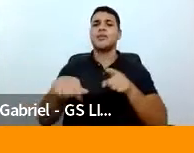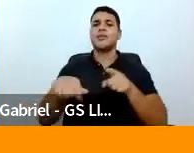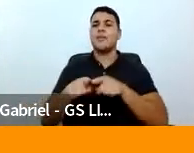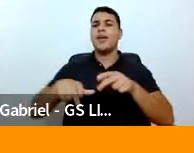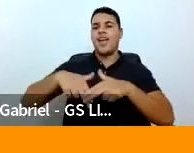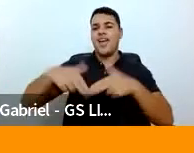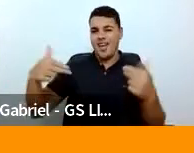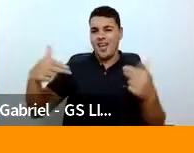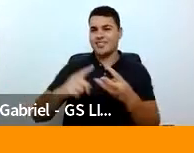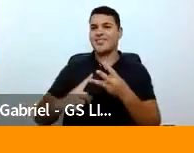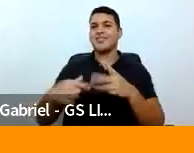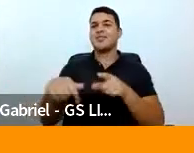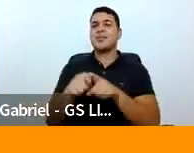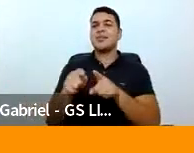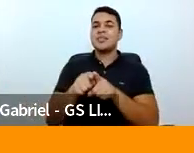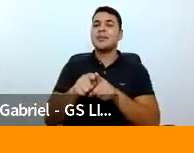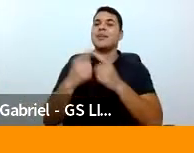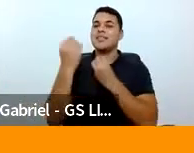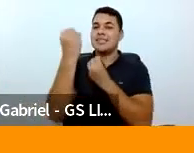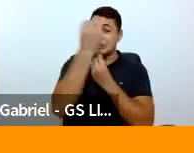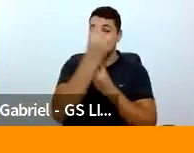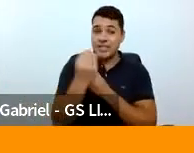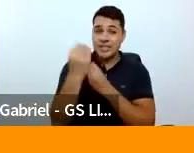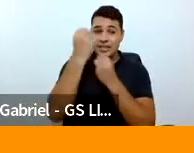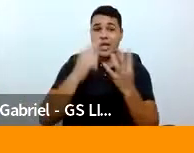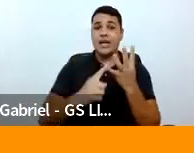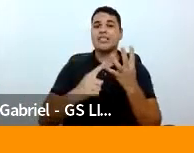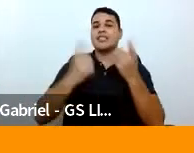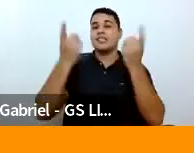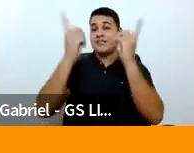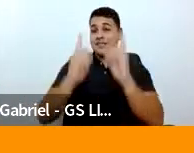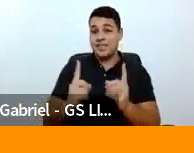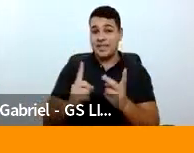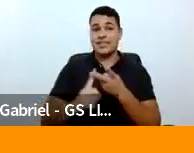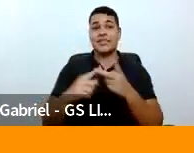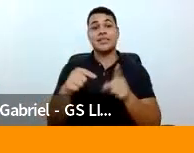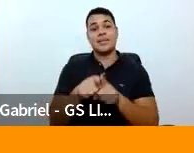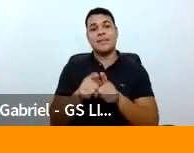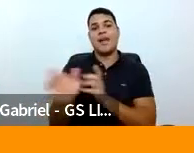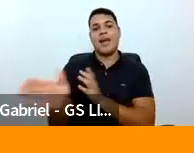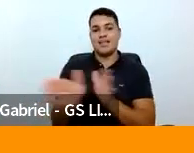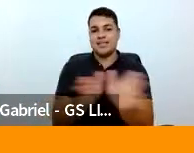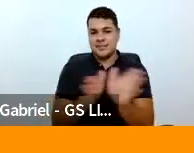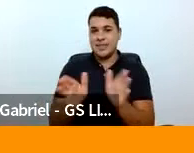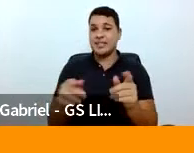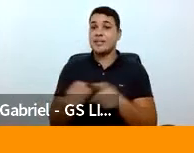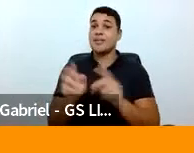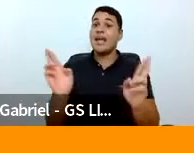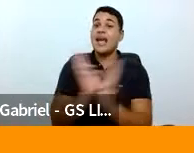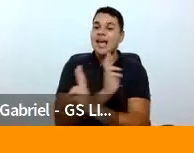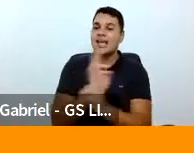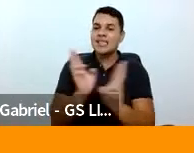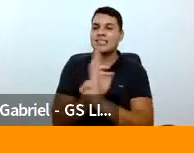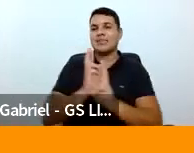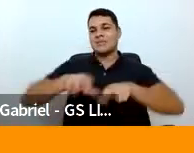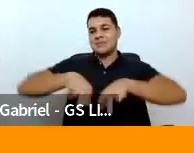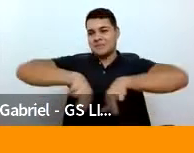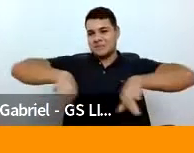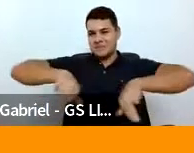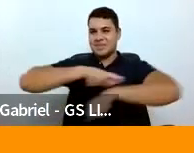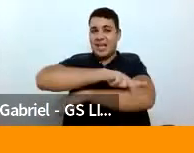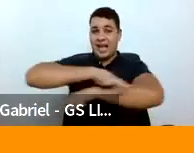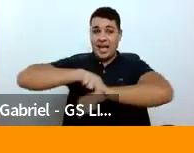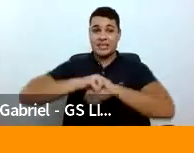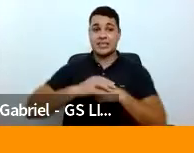assim como das funcionalidades, da deficiência e da acessibilidade, né? Para isso, a gente tem feito um mapeamento dos cursos já existentes na